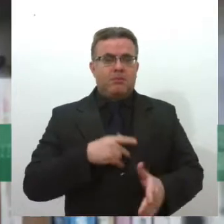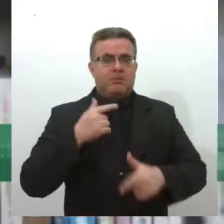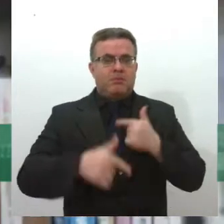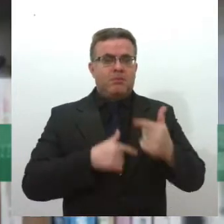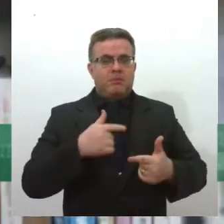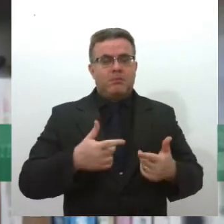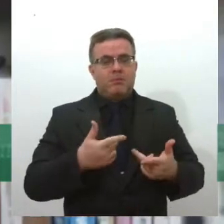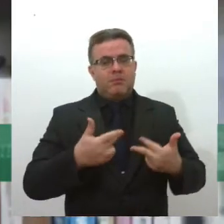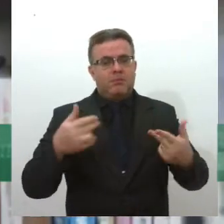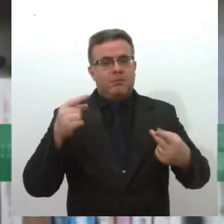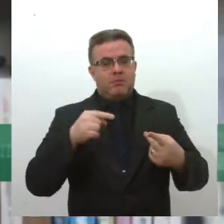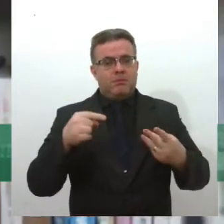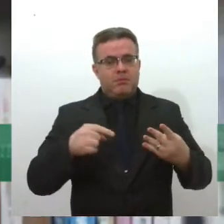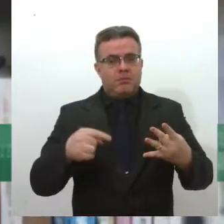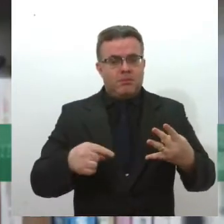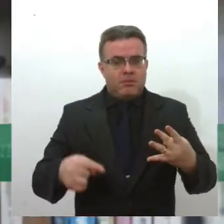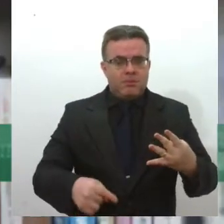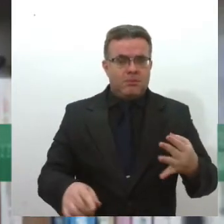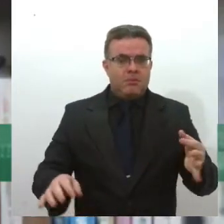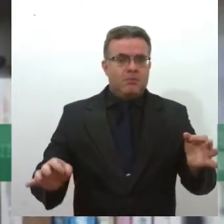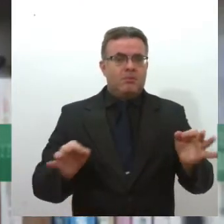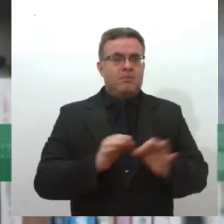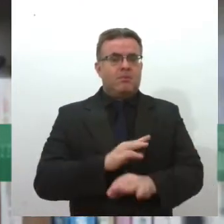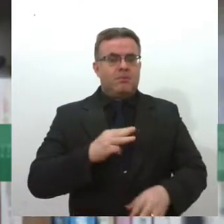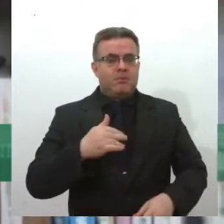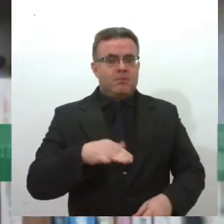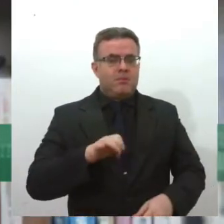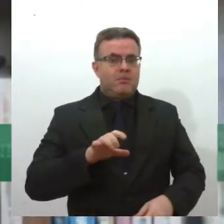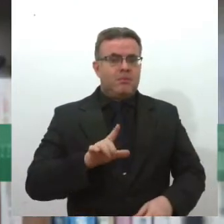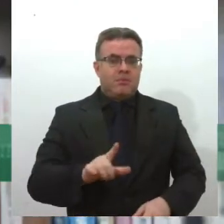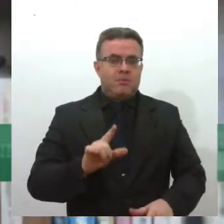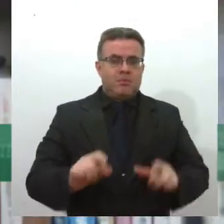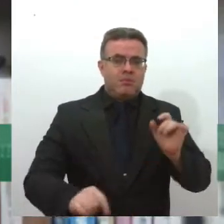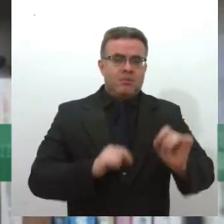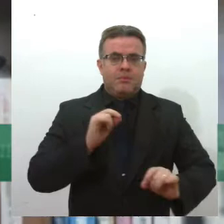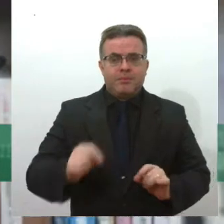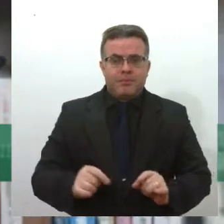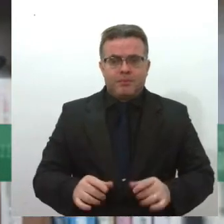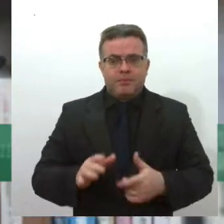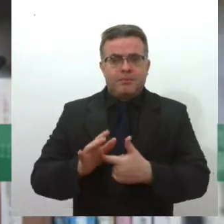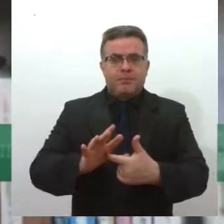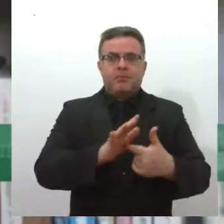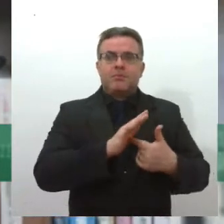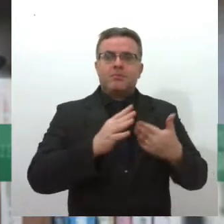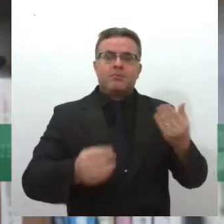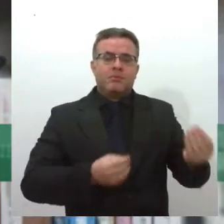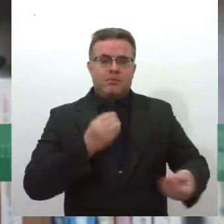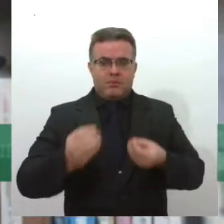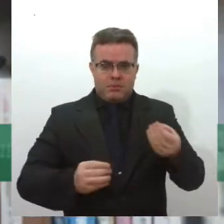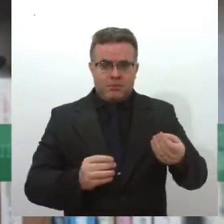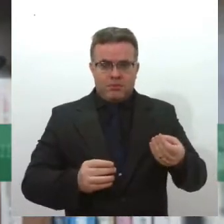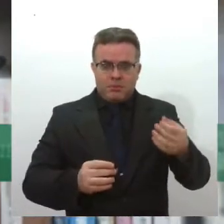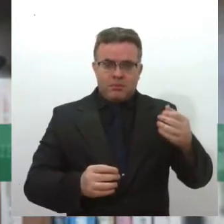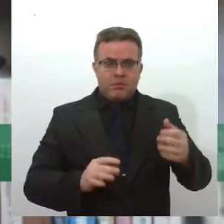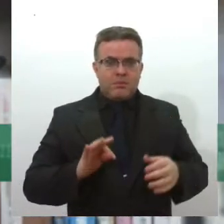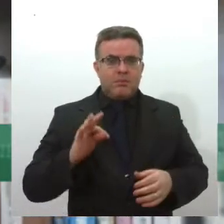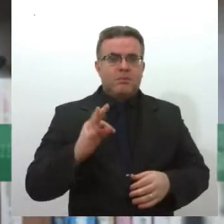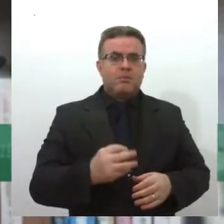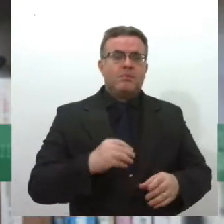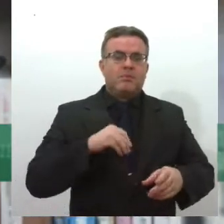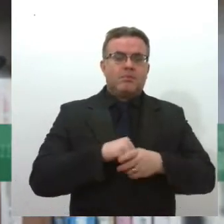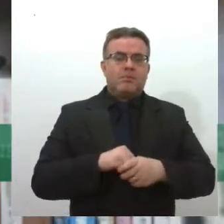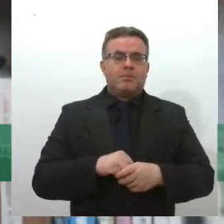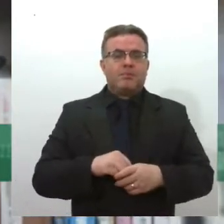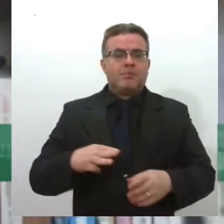ali colocadas. Agora, o Manuel tocou um ponto, e aí que eu quero chegar, justamente respondendo a sua pergunta: o Ministério